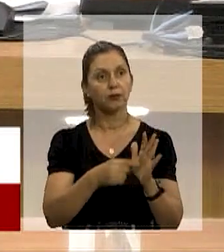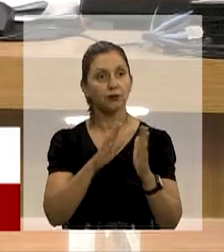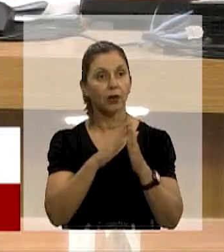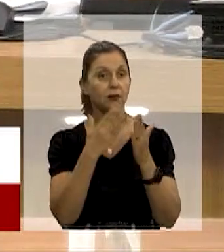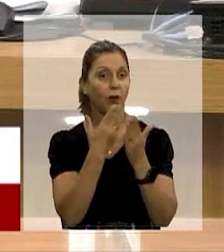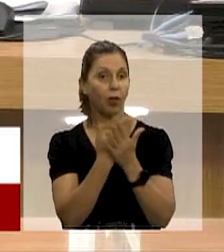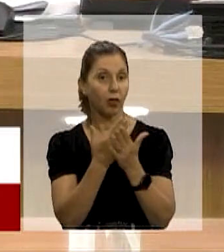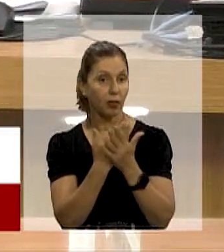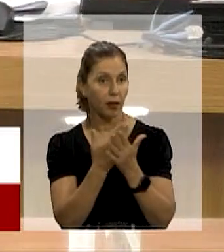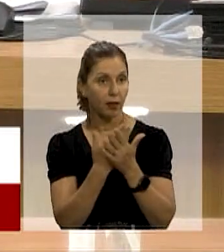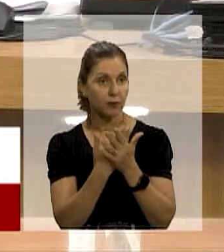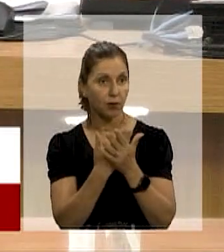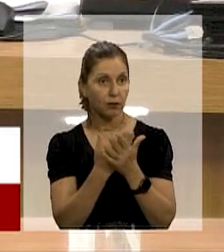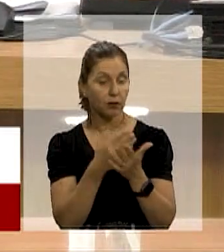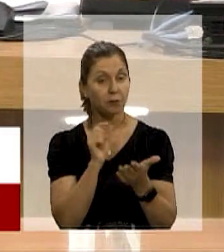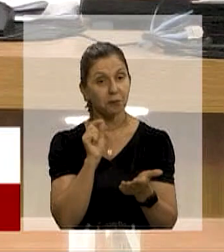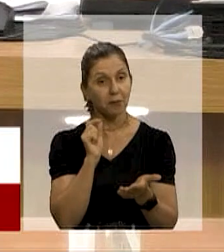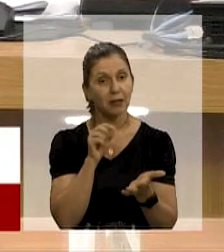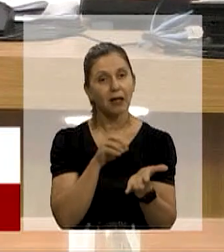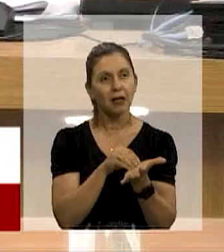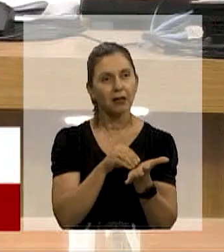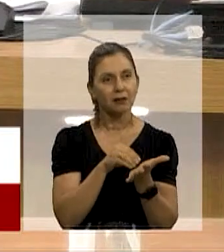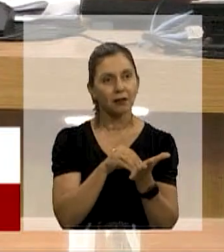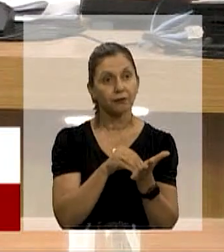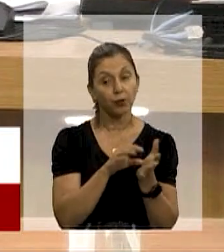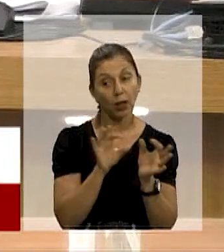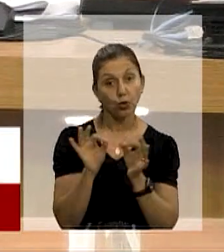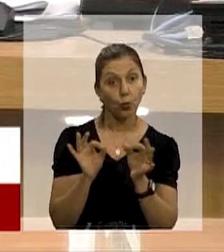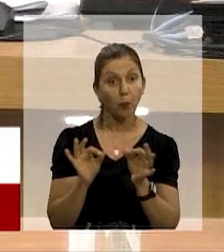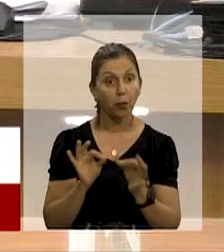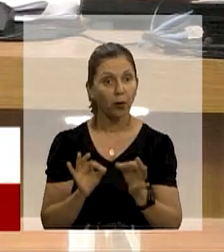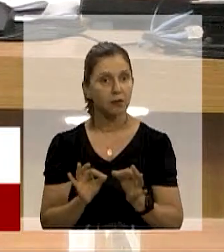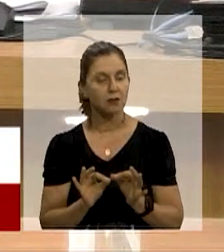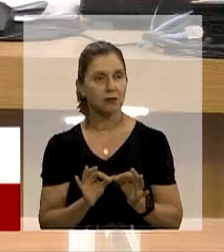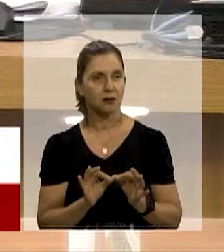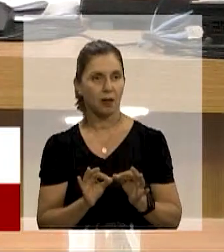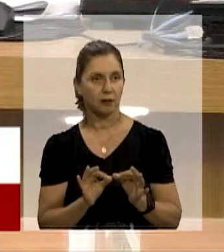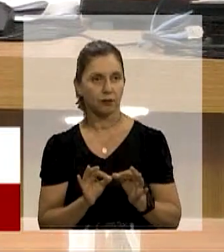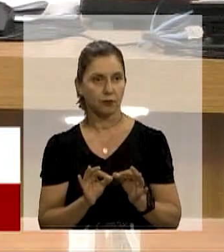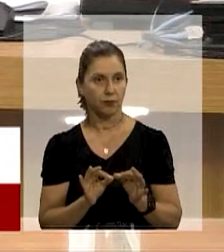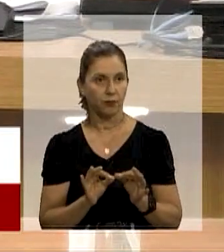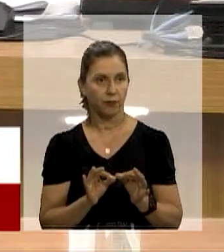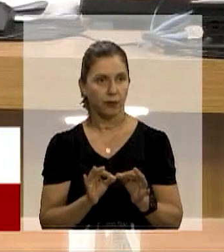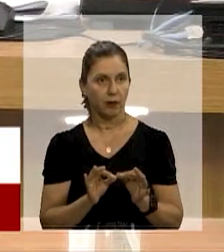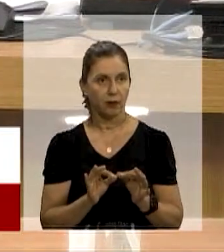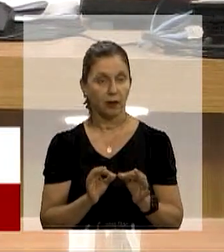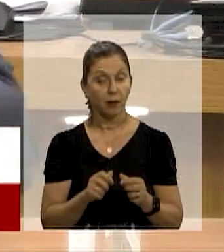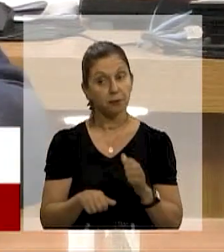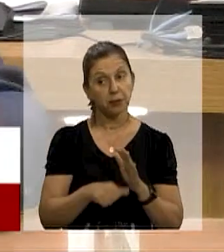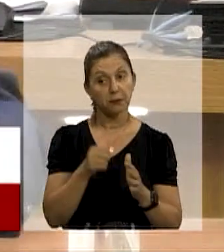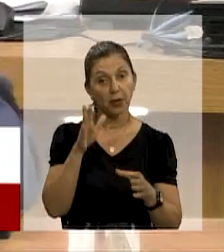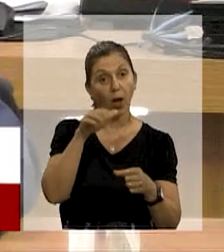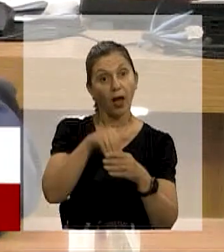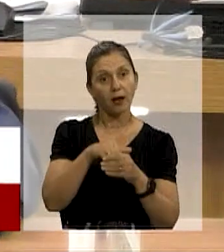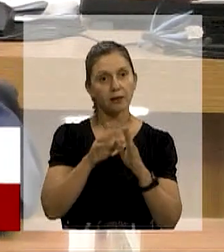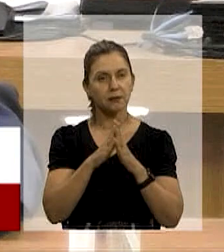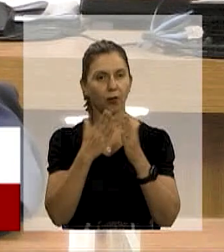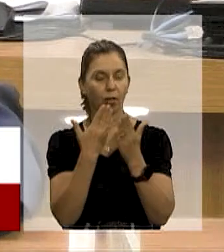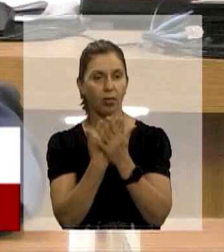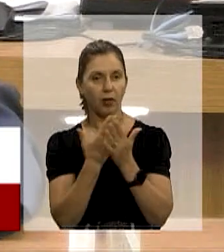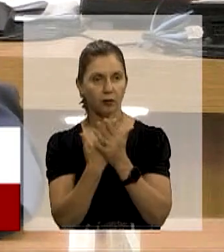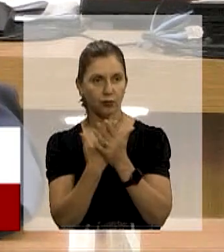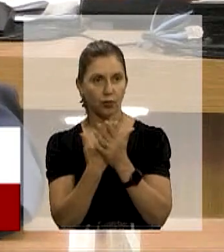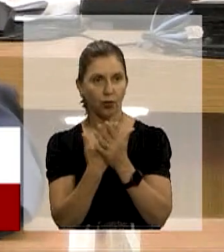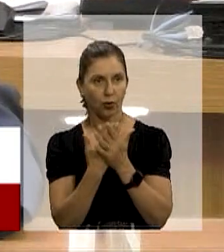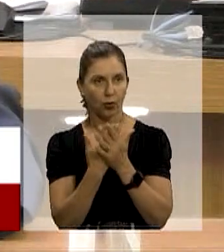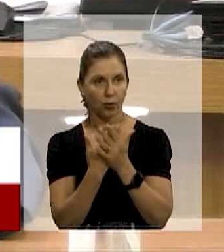jovem. Então, está faltando um processo primeiro, que advém da eleição na escola. E essa eleição será feita